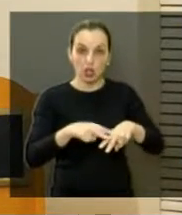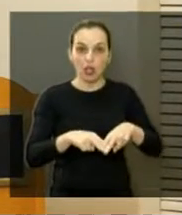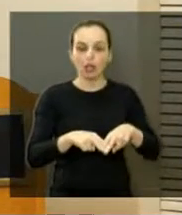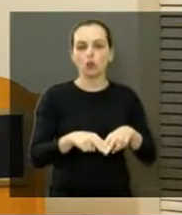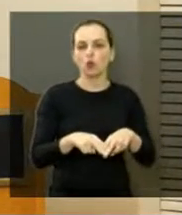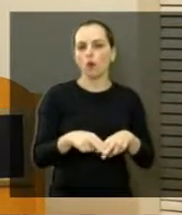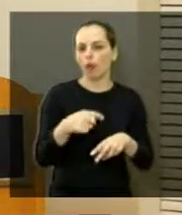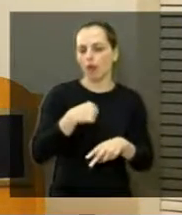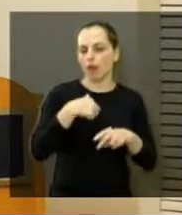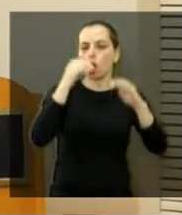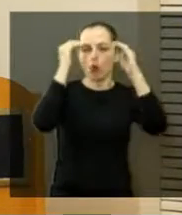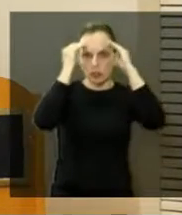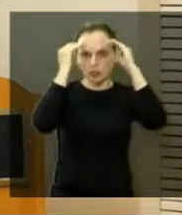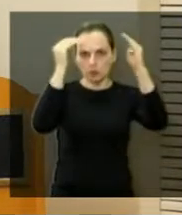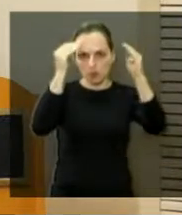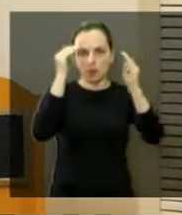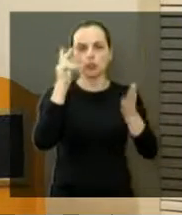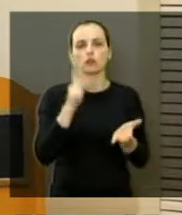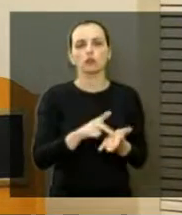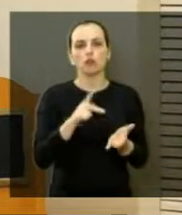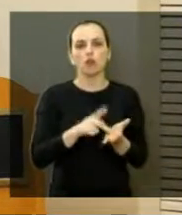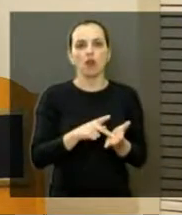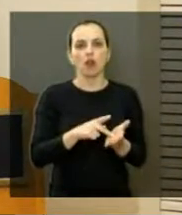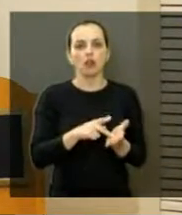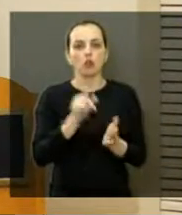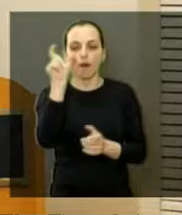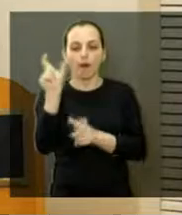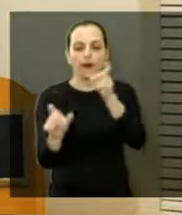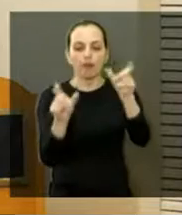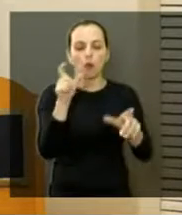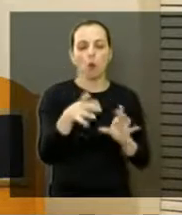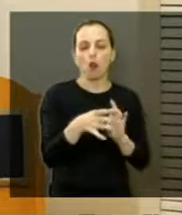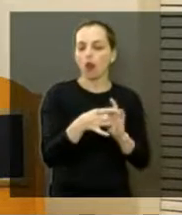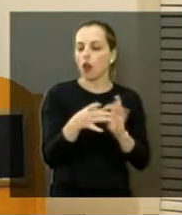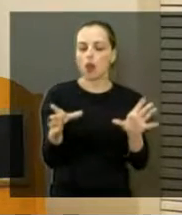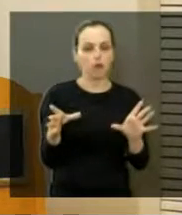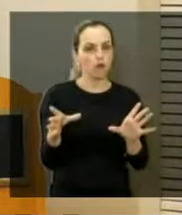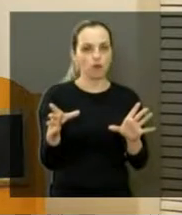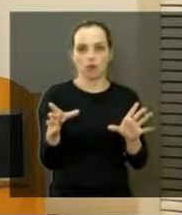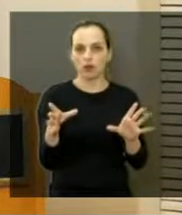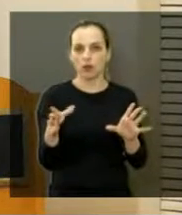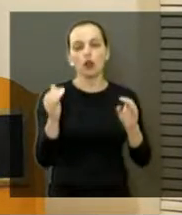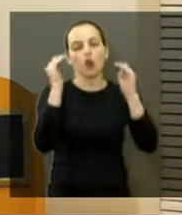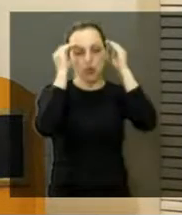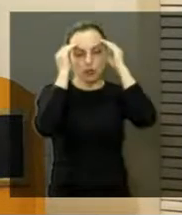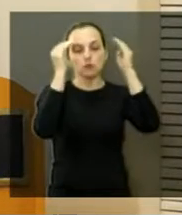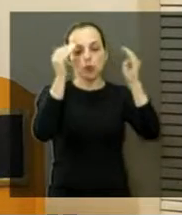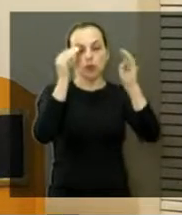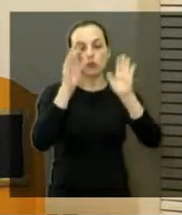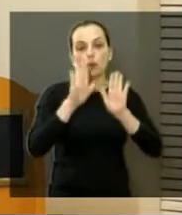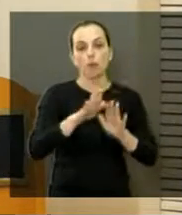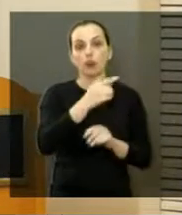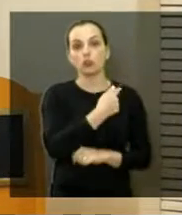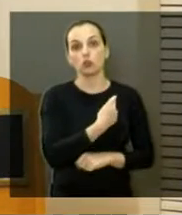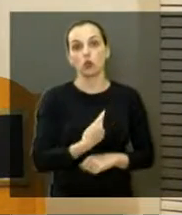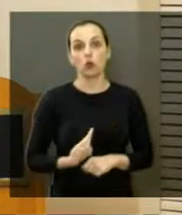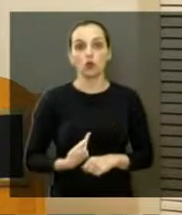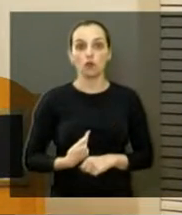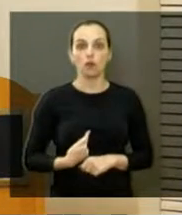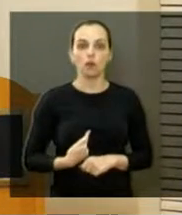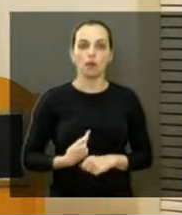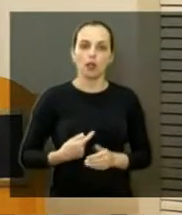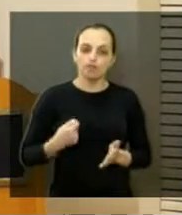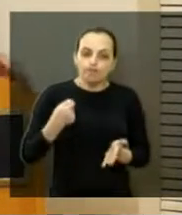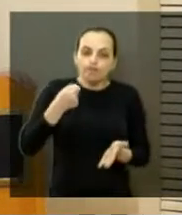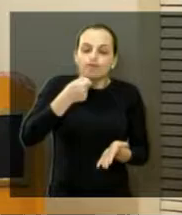respeito sim. O livre-arbítrio de cada um, sem problema nenhum, respeito. né? Mas o governo quer, de forma autoritária,